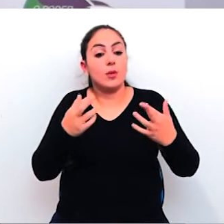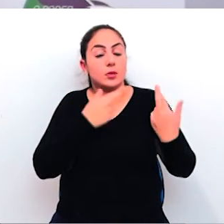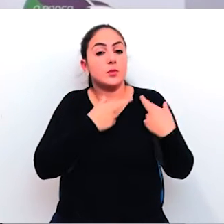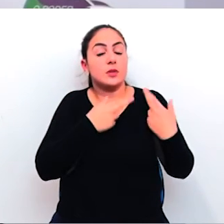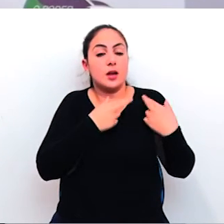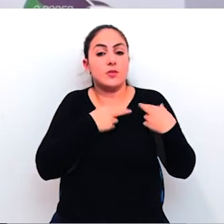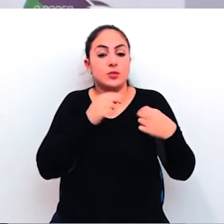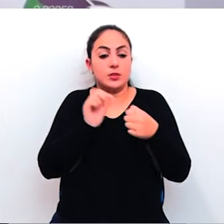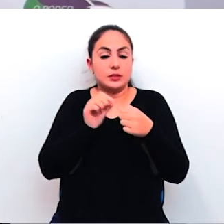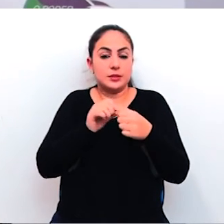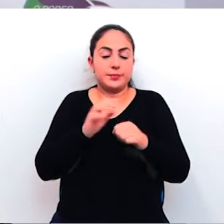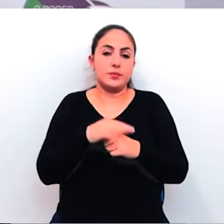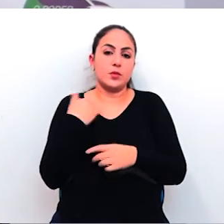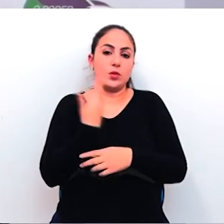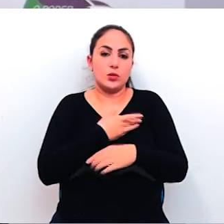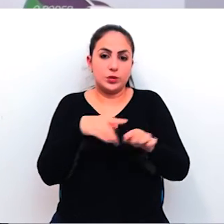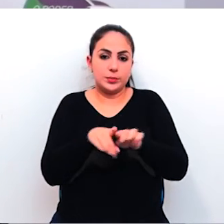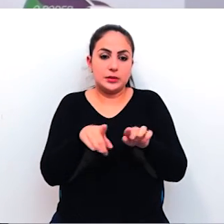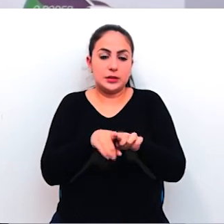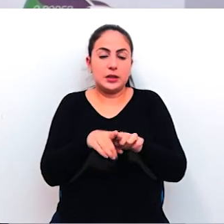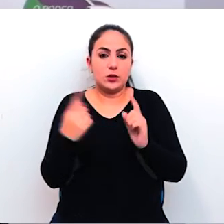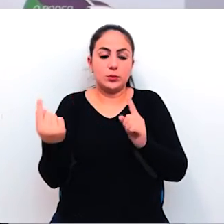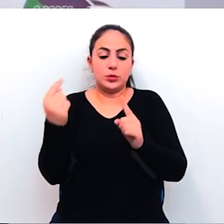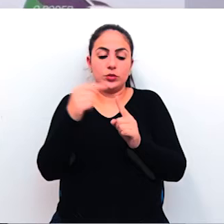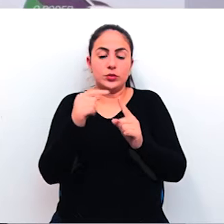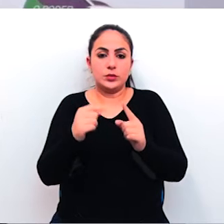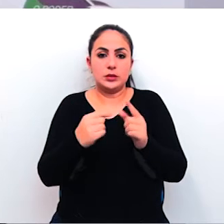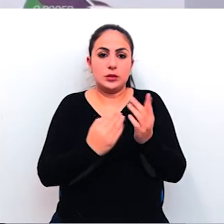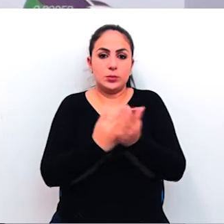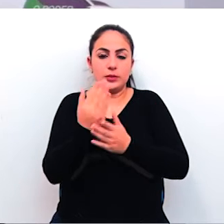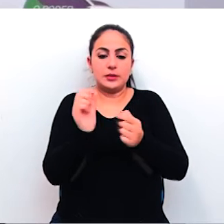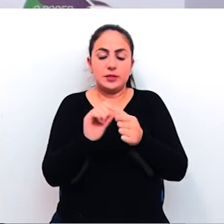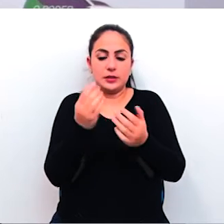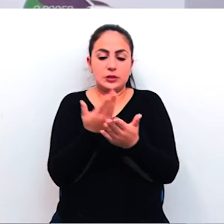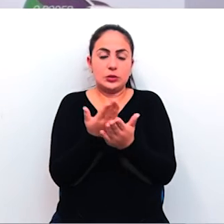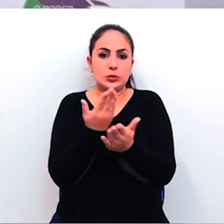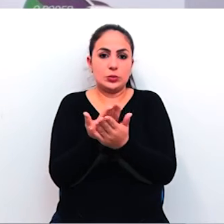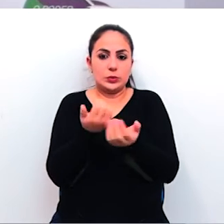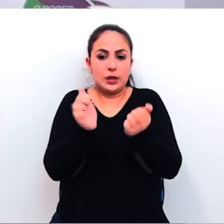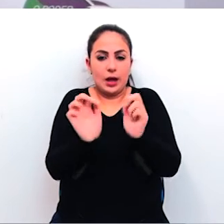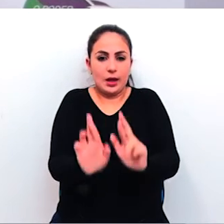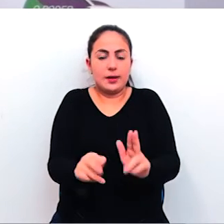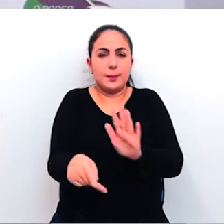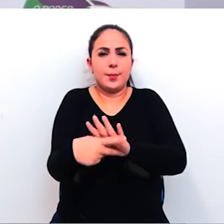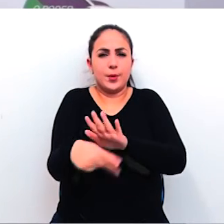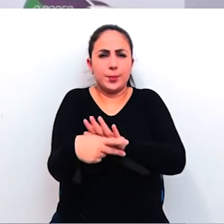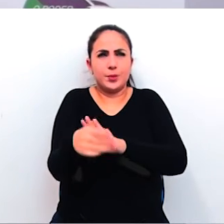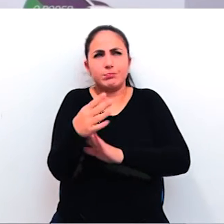executar nós também temos a intenção de começar a fazer o estudo